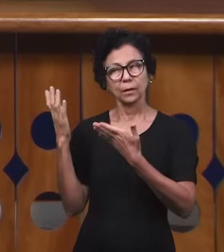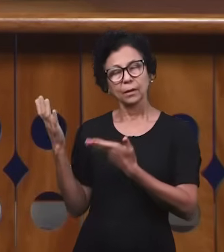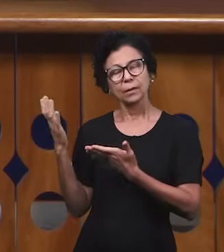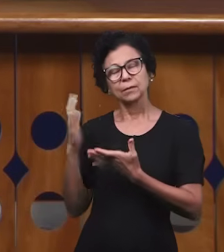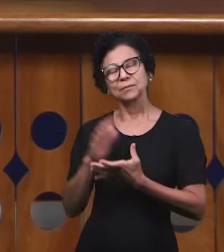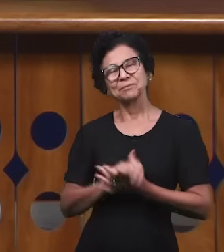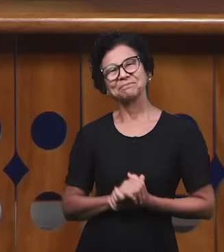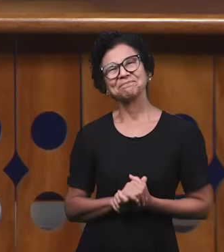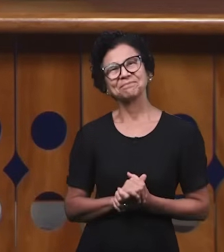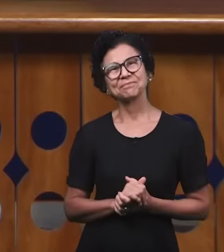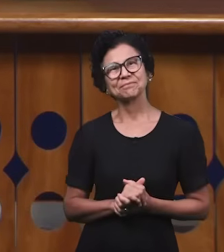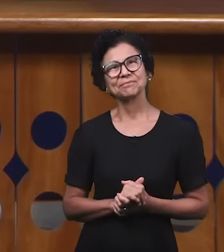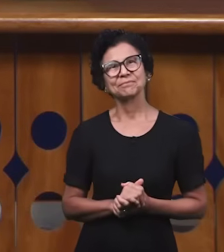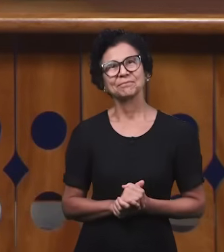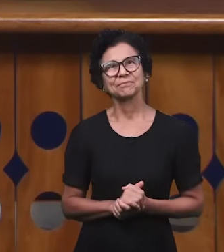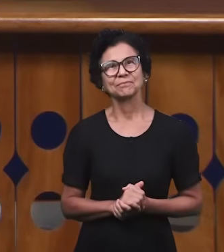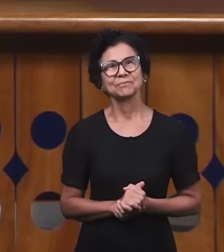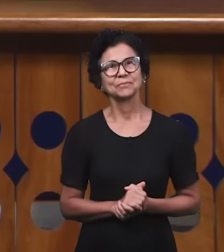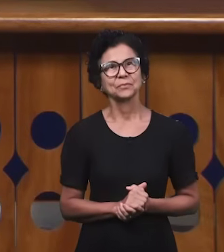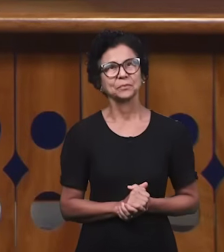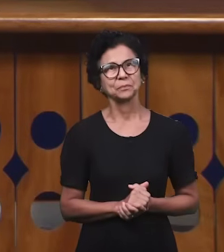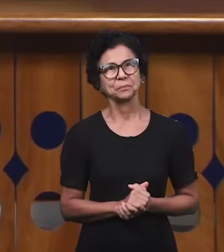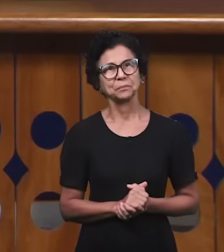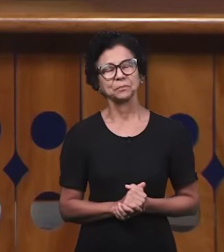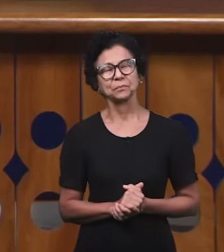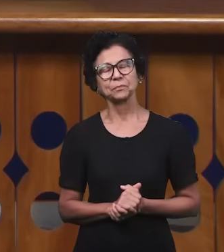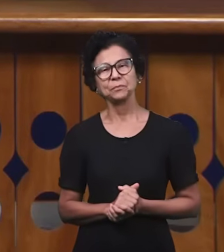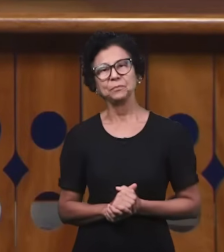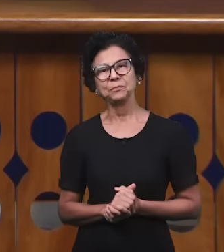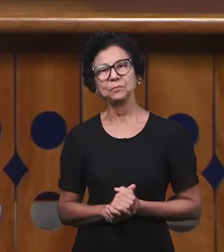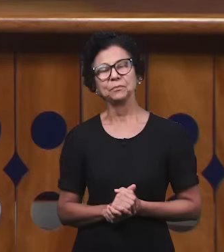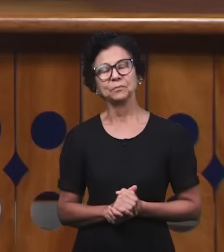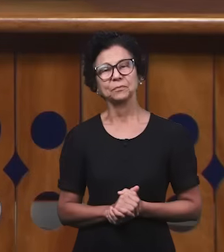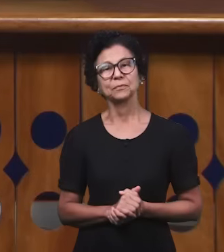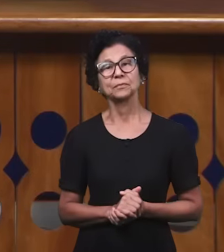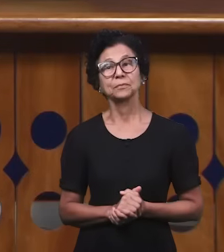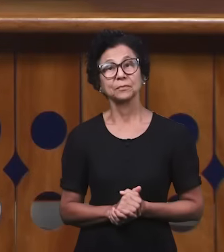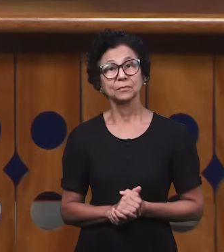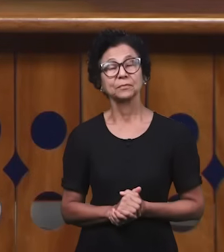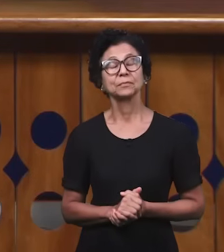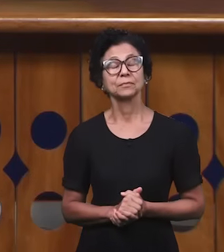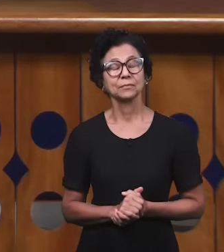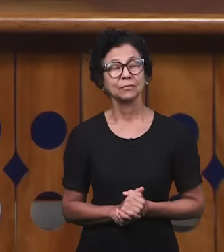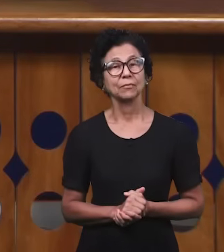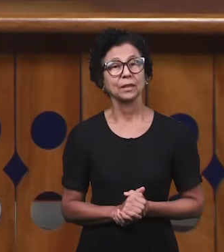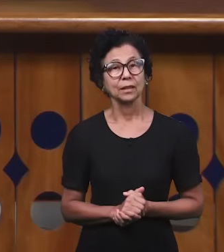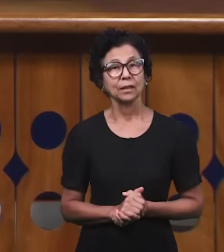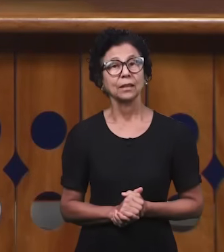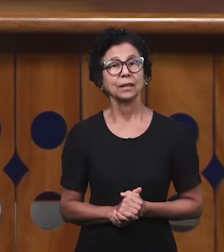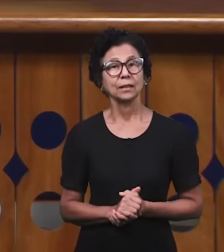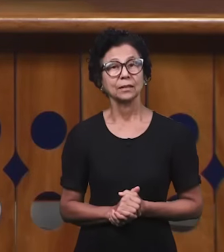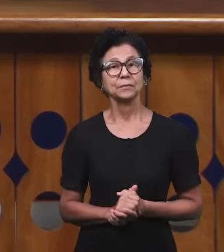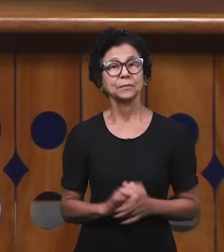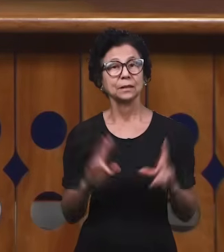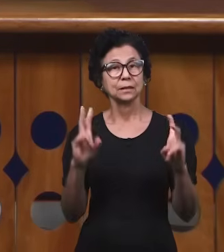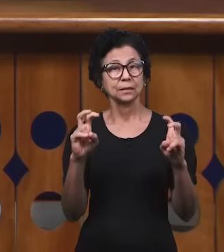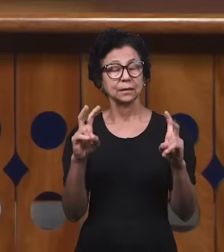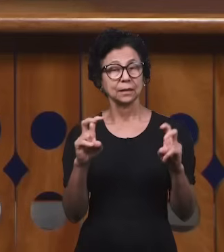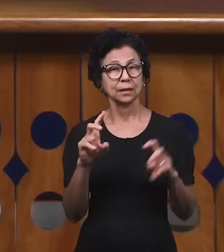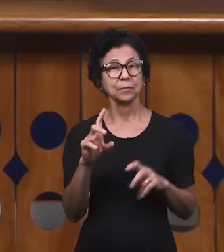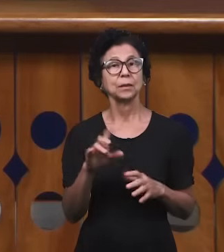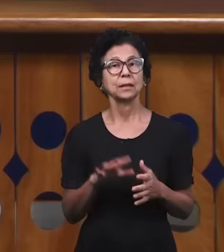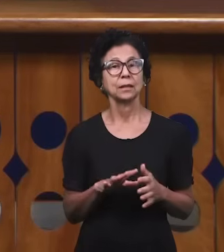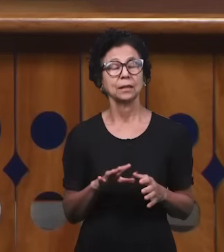desse trabalho de jovens, pode passar, nós vamos falar desse tema, falando da escolha da profissão, tão